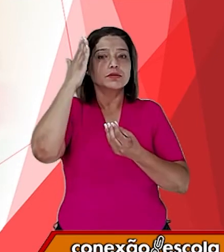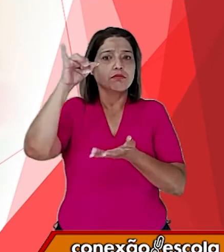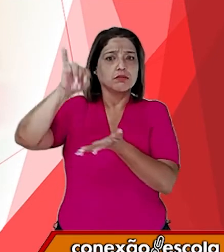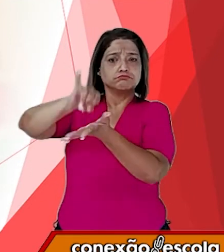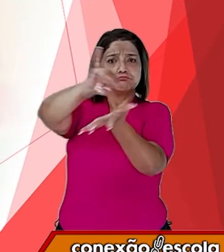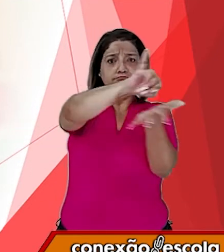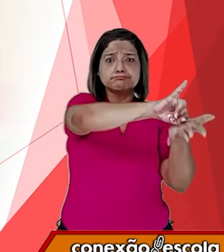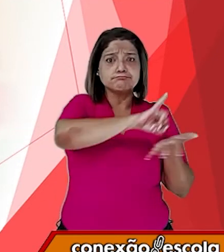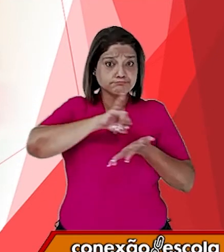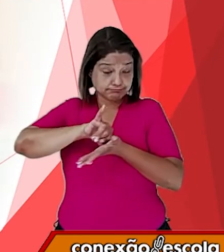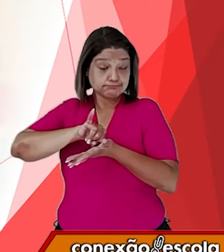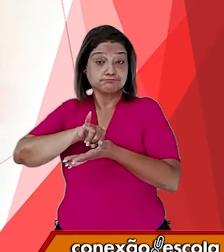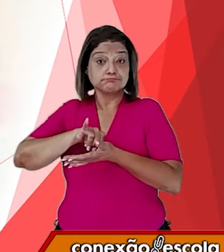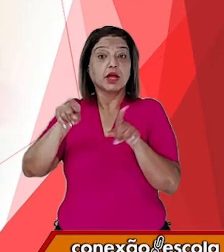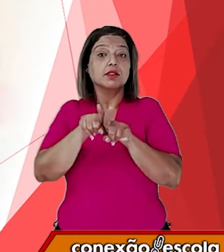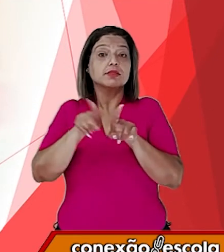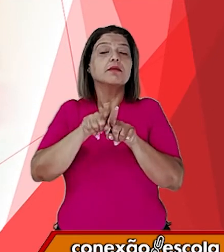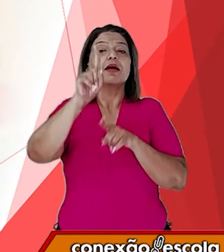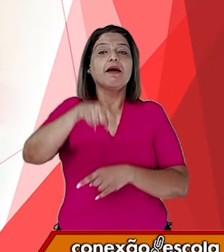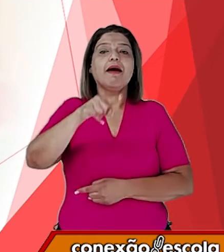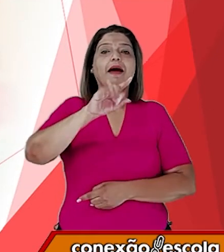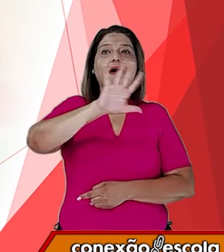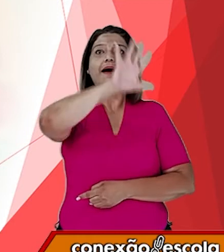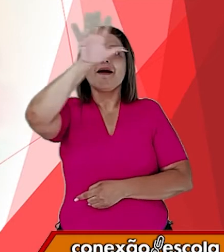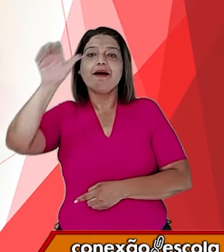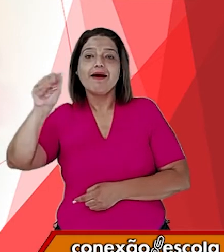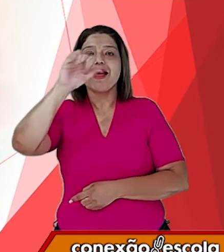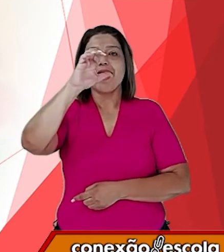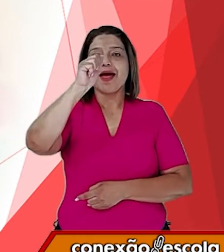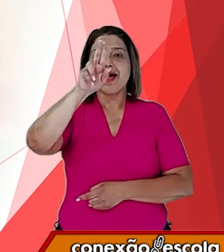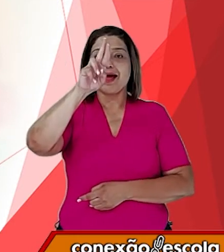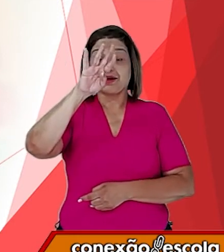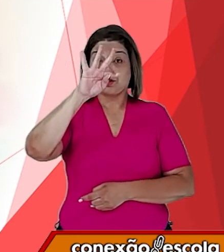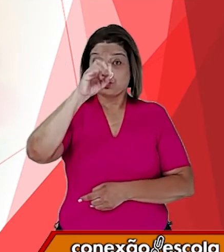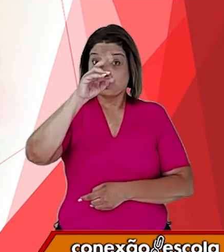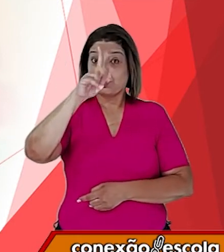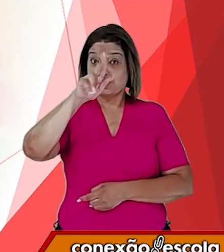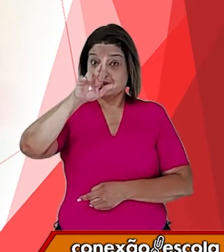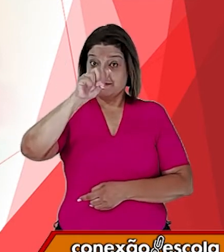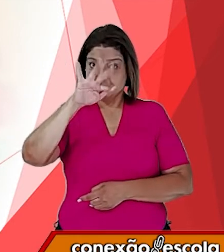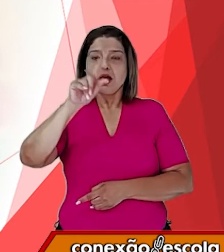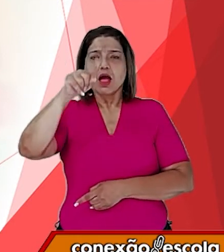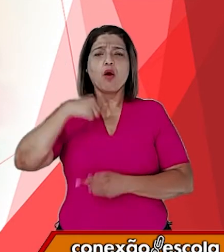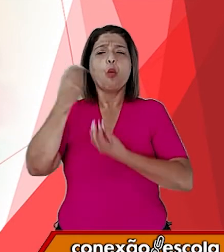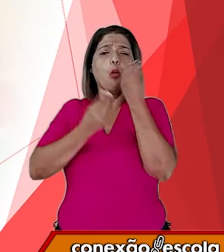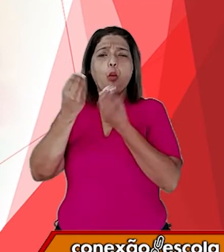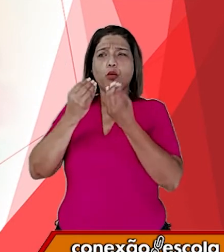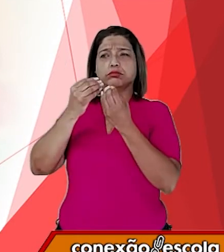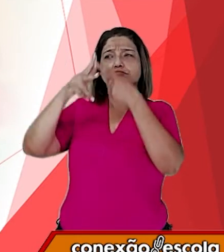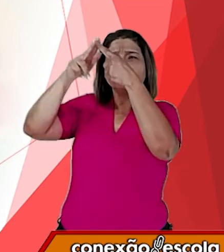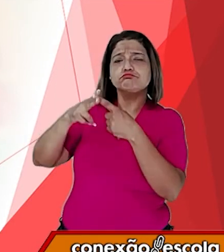localização espacial e também na cartografia, que é a construção e estudo de mapas. O